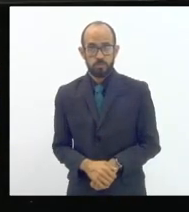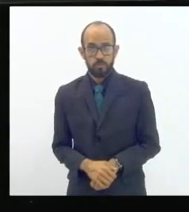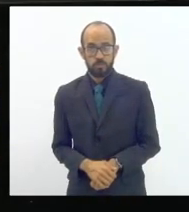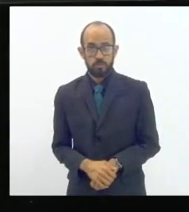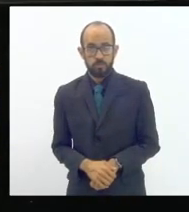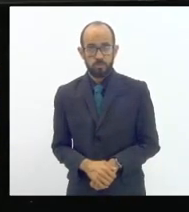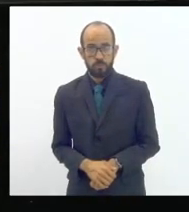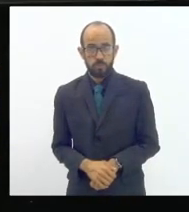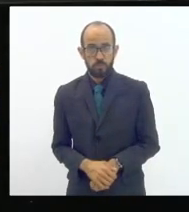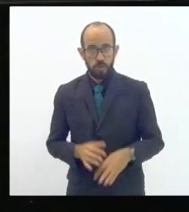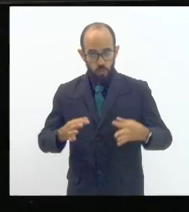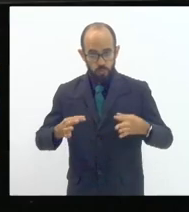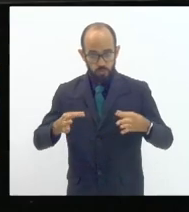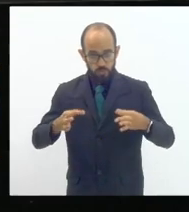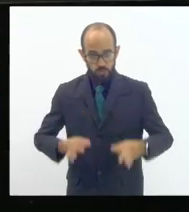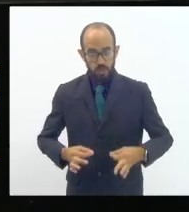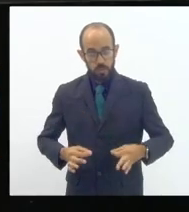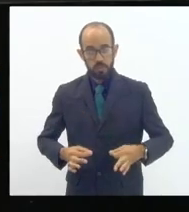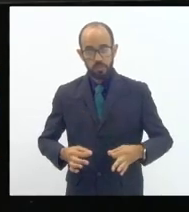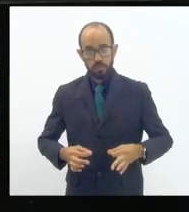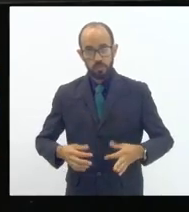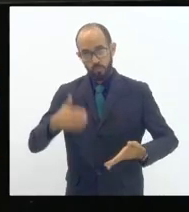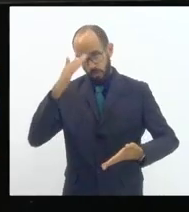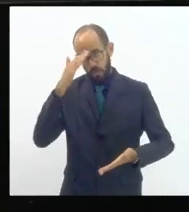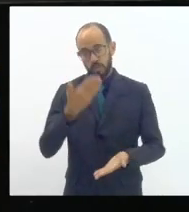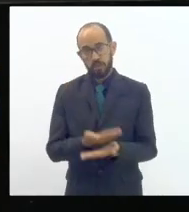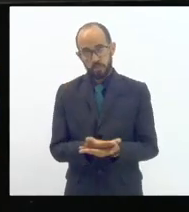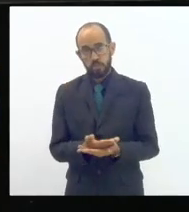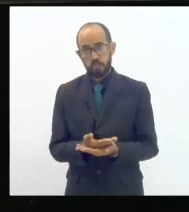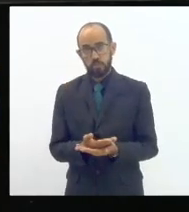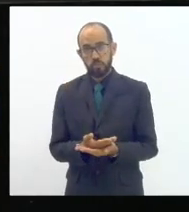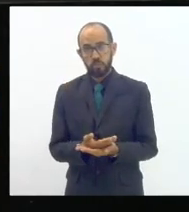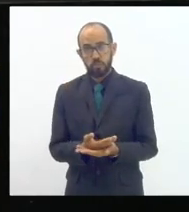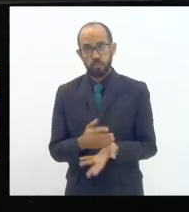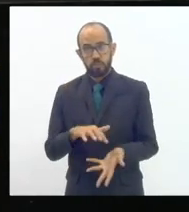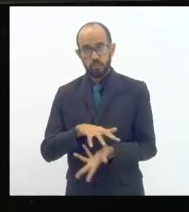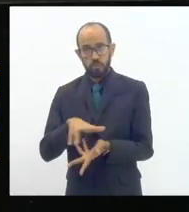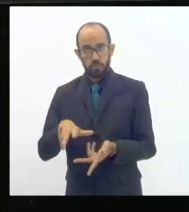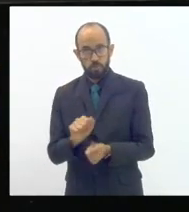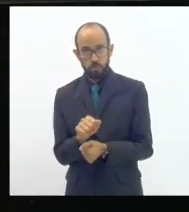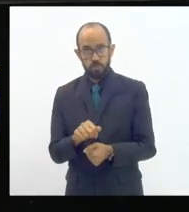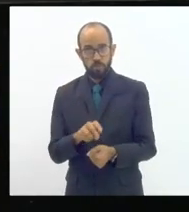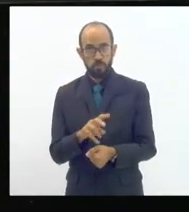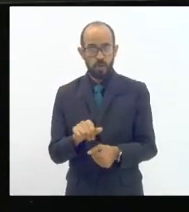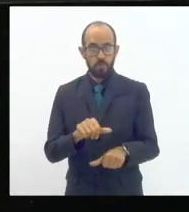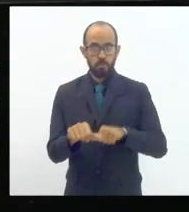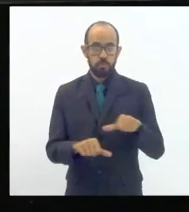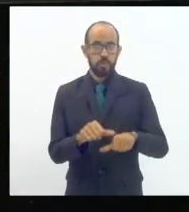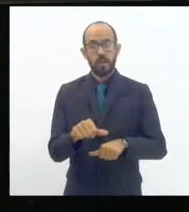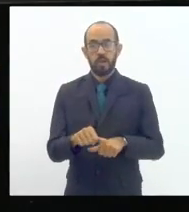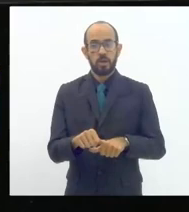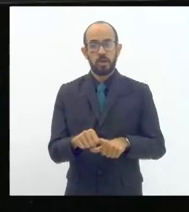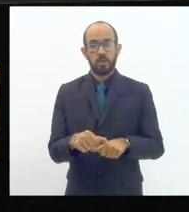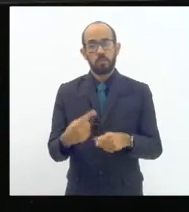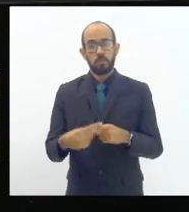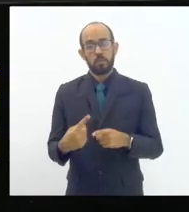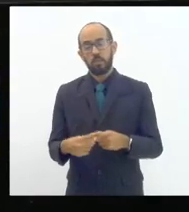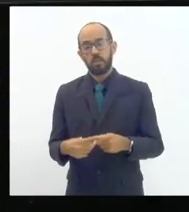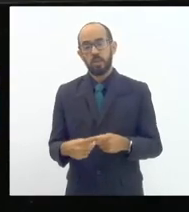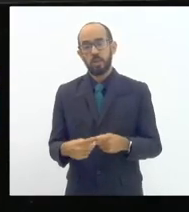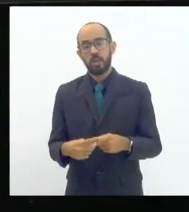certo, acredito que o mundo vai ser outro, porque